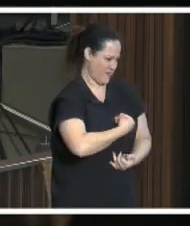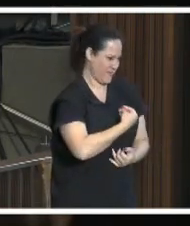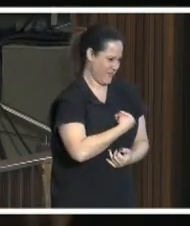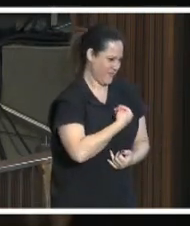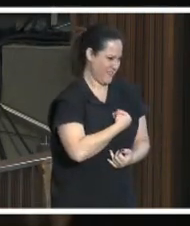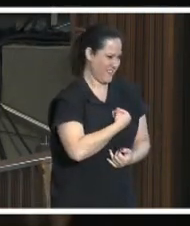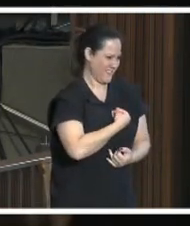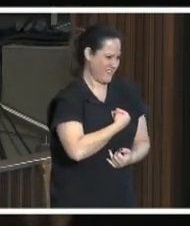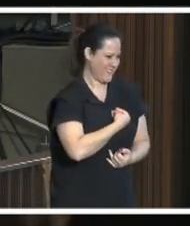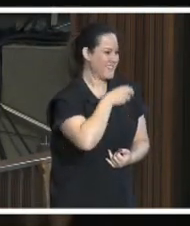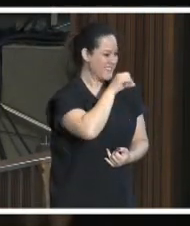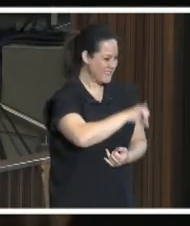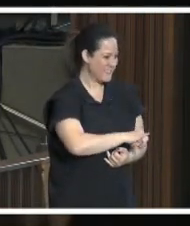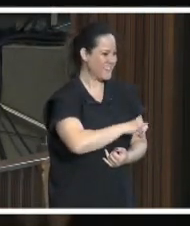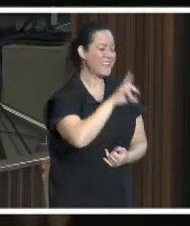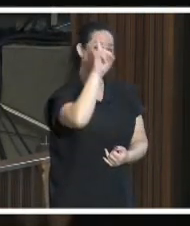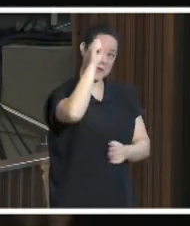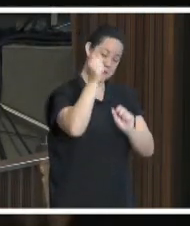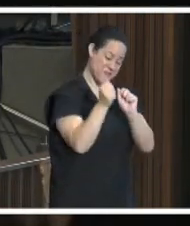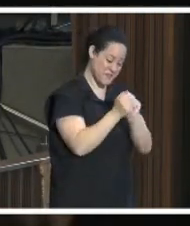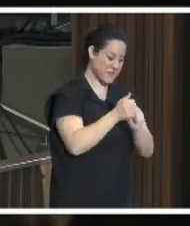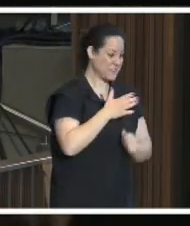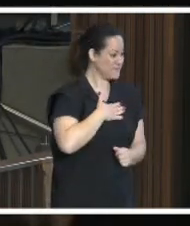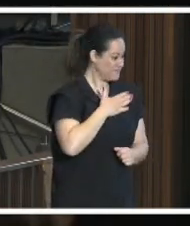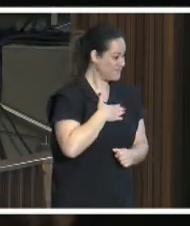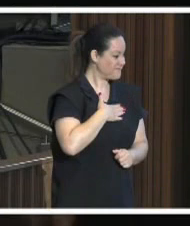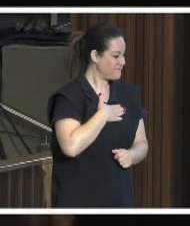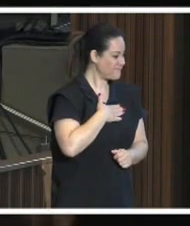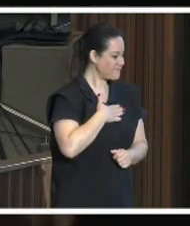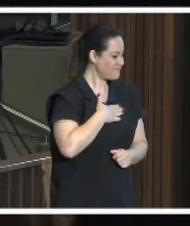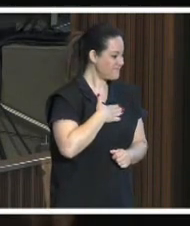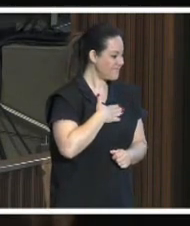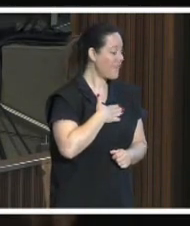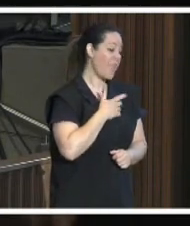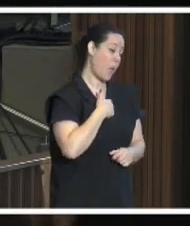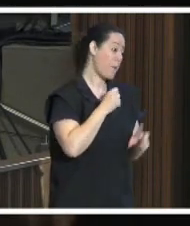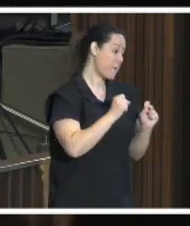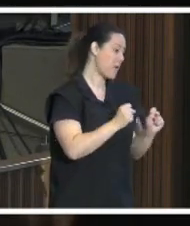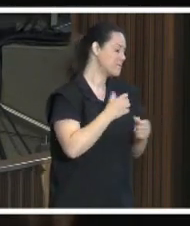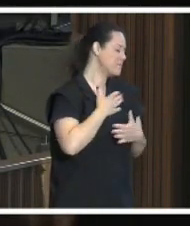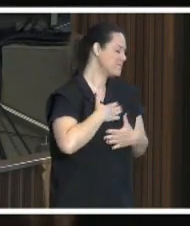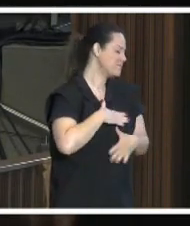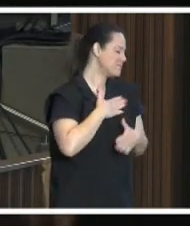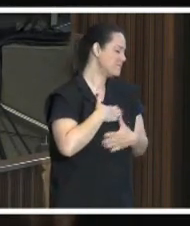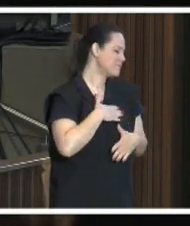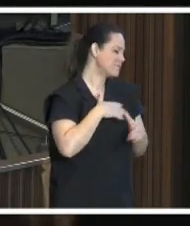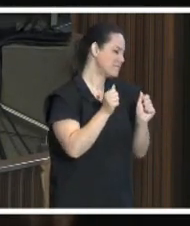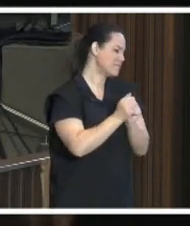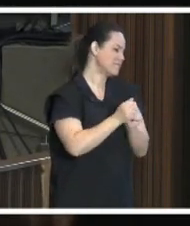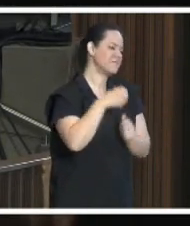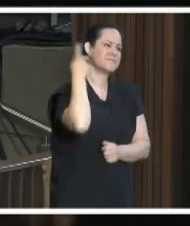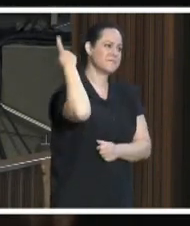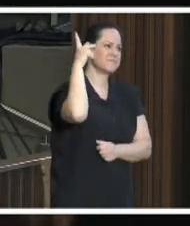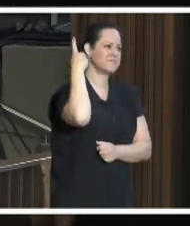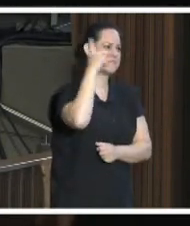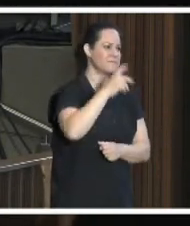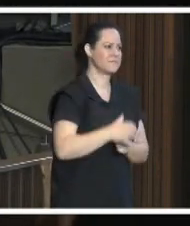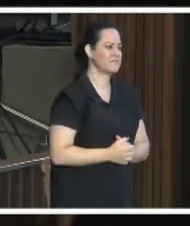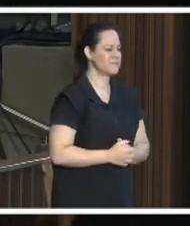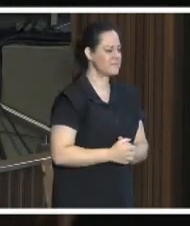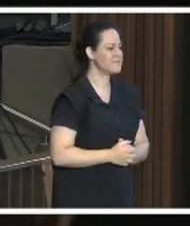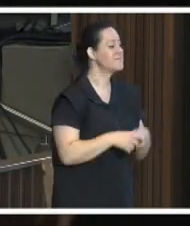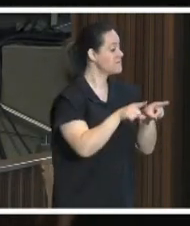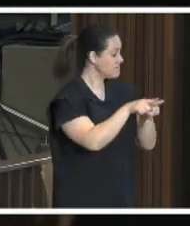E se Ele estiver no meu barquinho, então eu posso descansar nos braços dEle. E vou